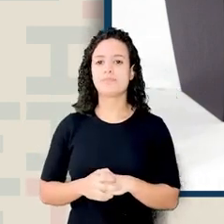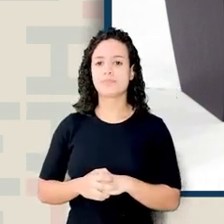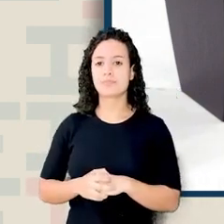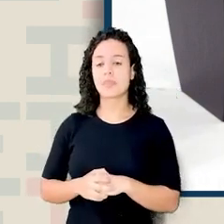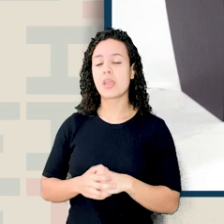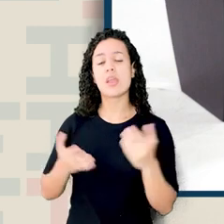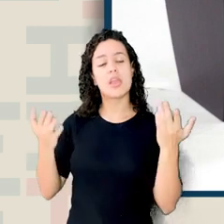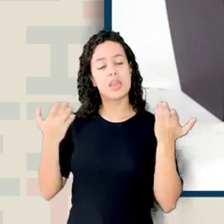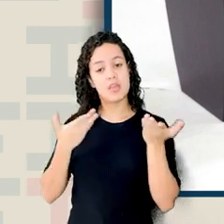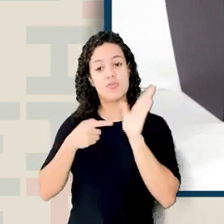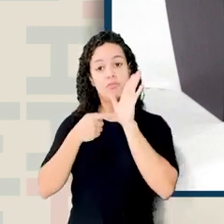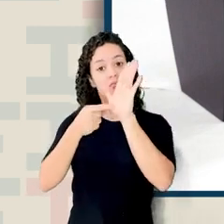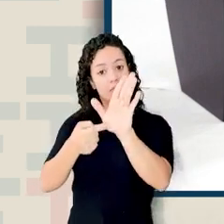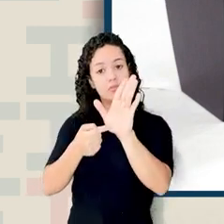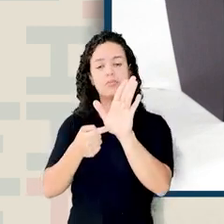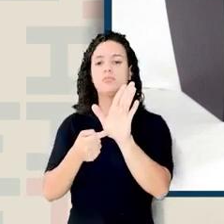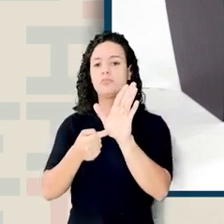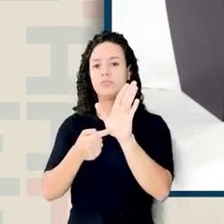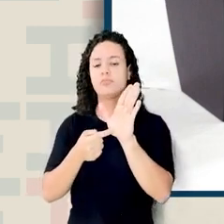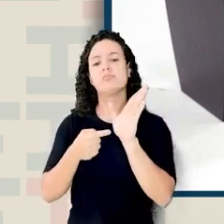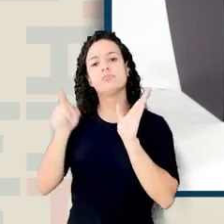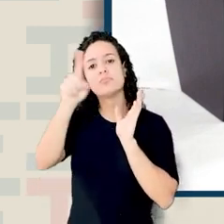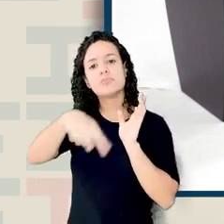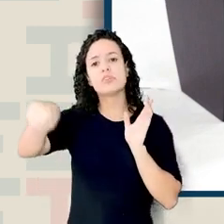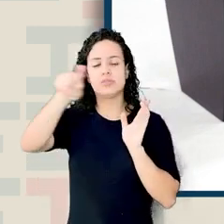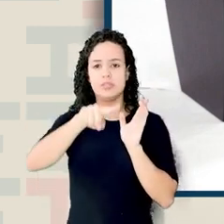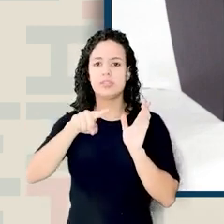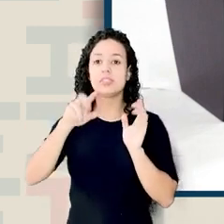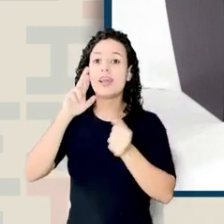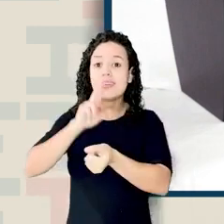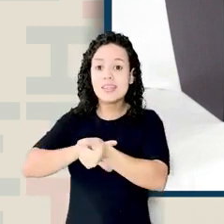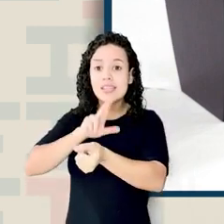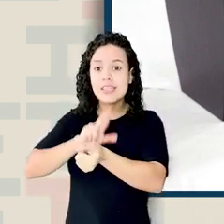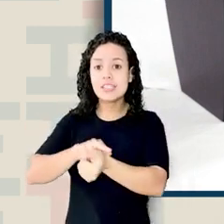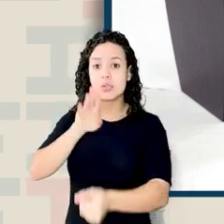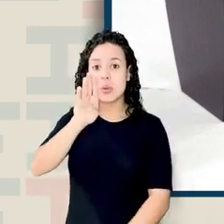passar aqui nessa ideia, no sentido